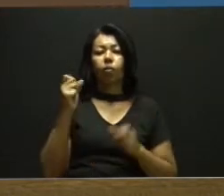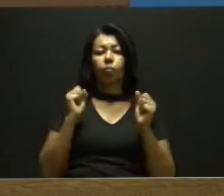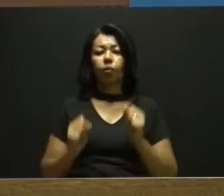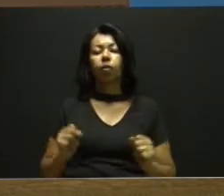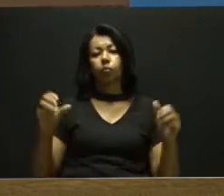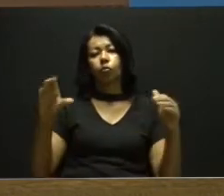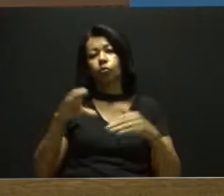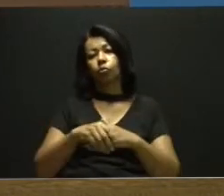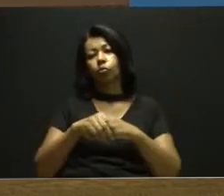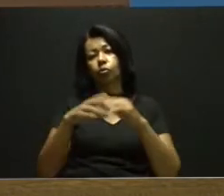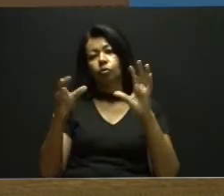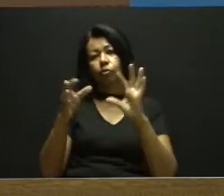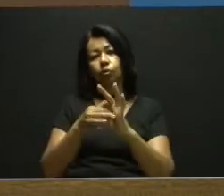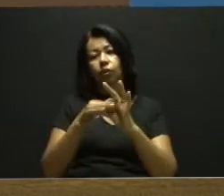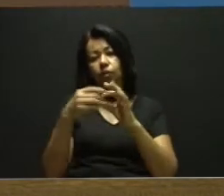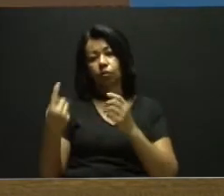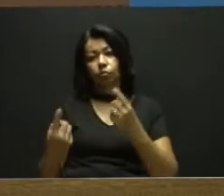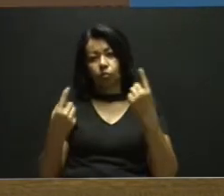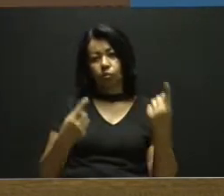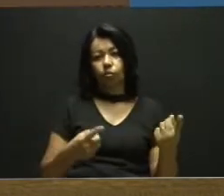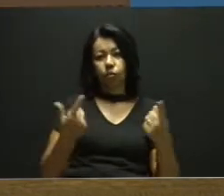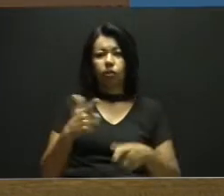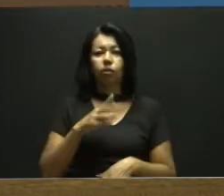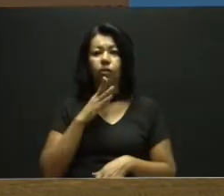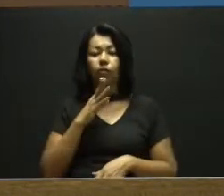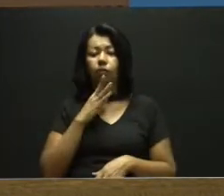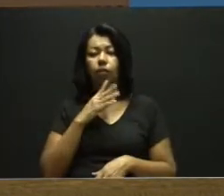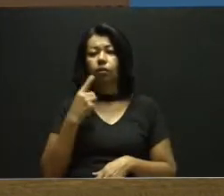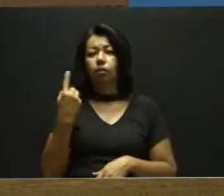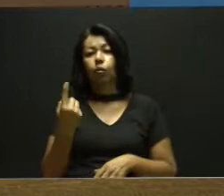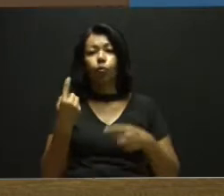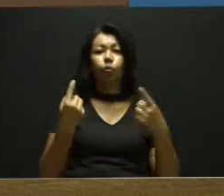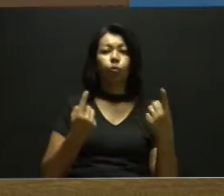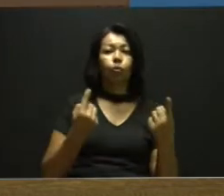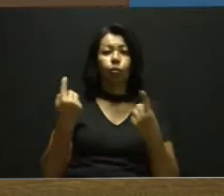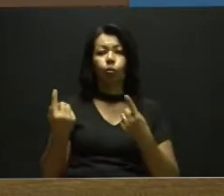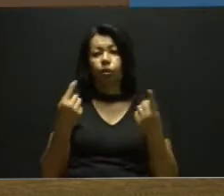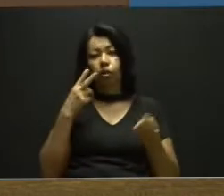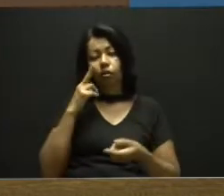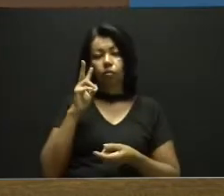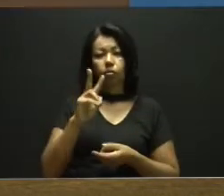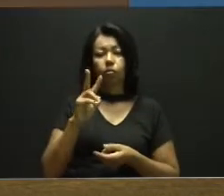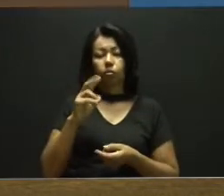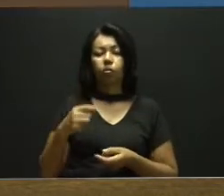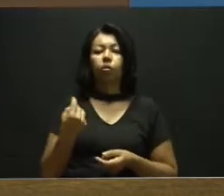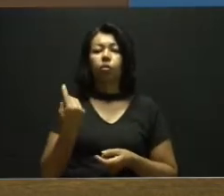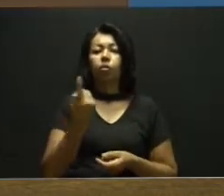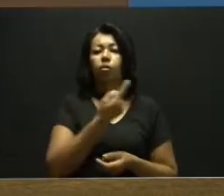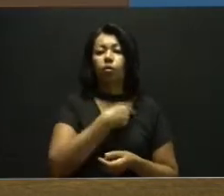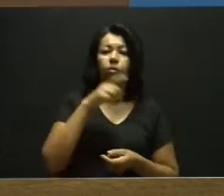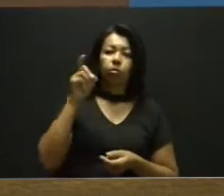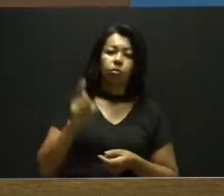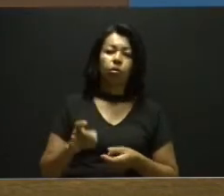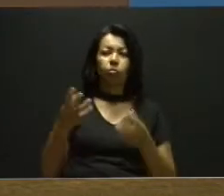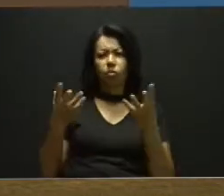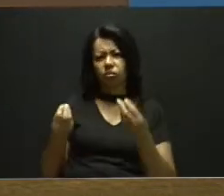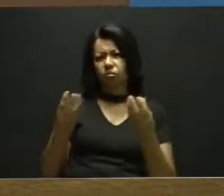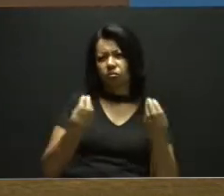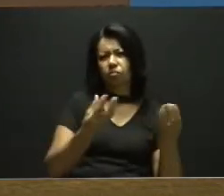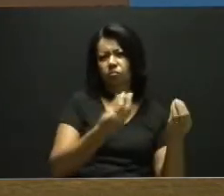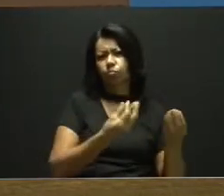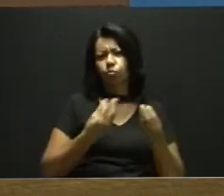outro e se reconhecer no outro sons muitos